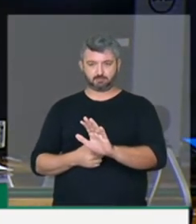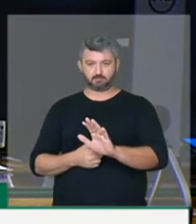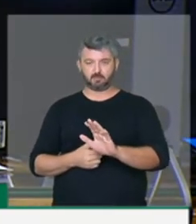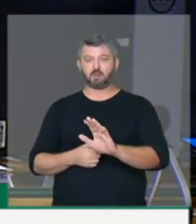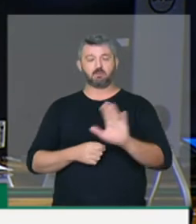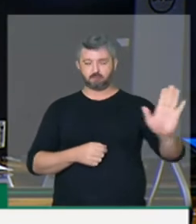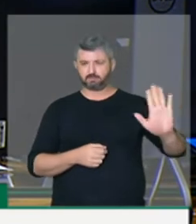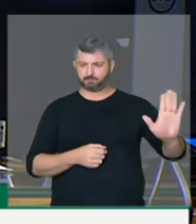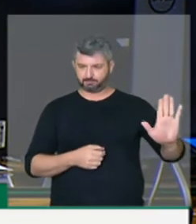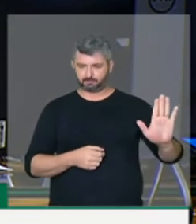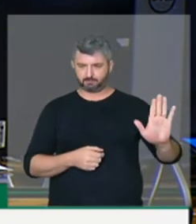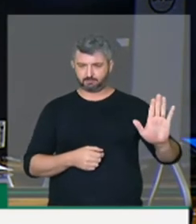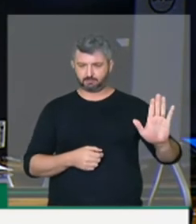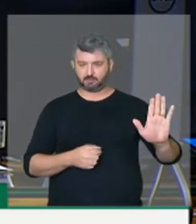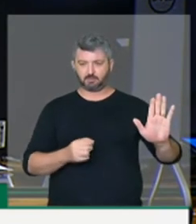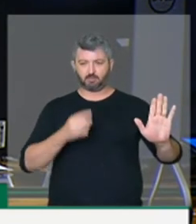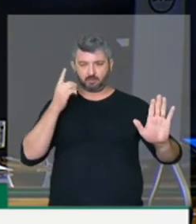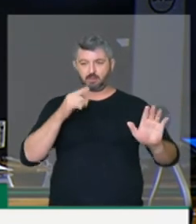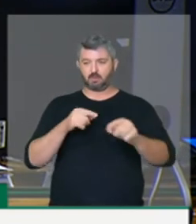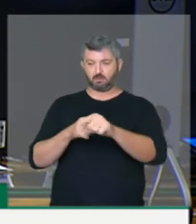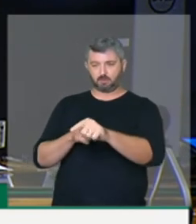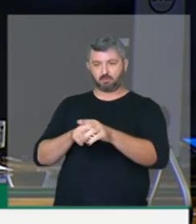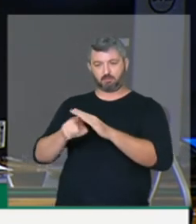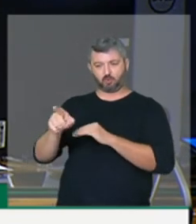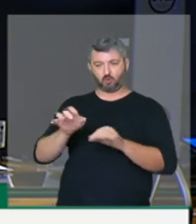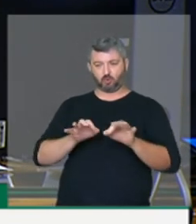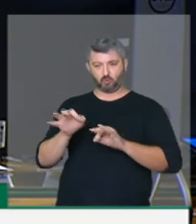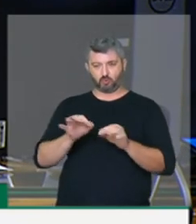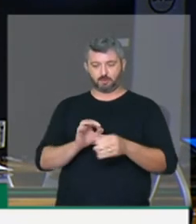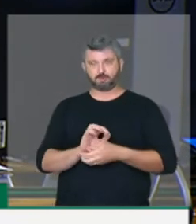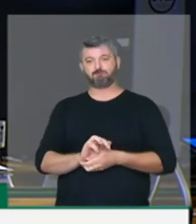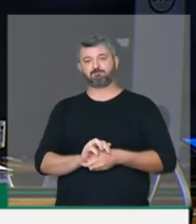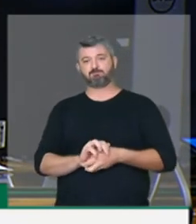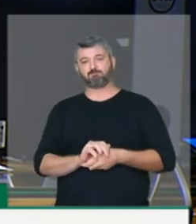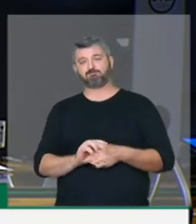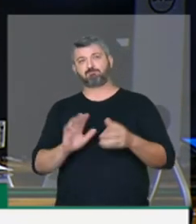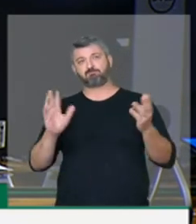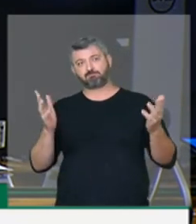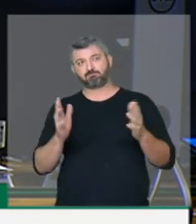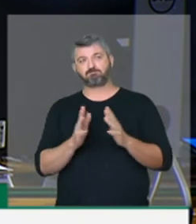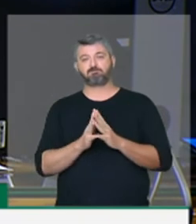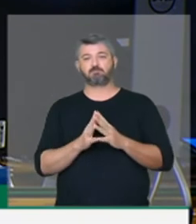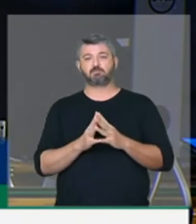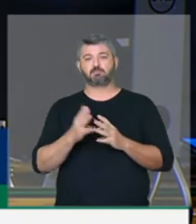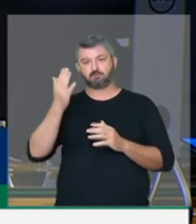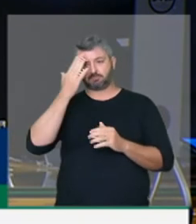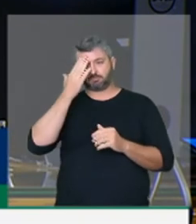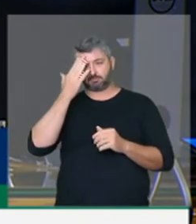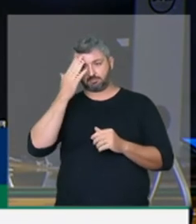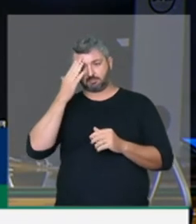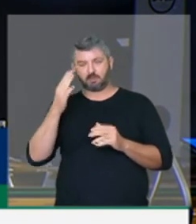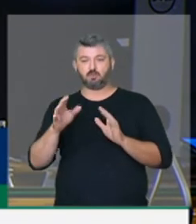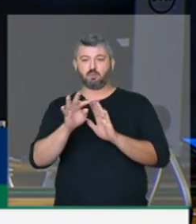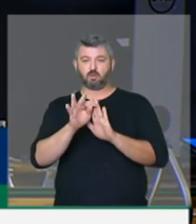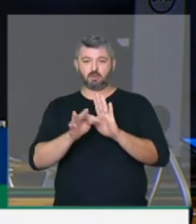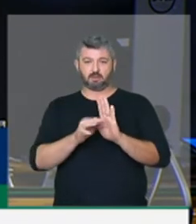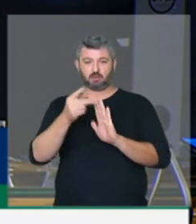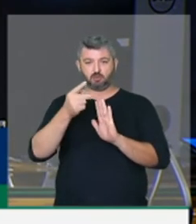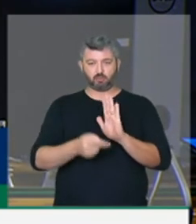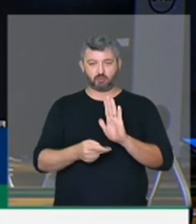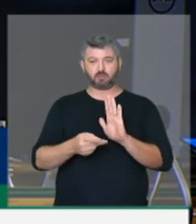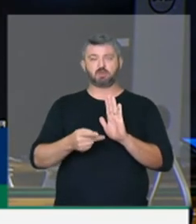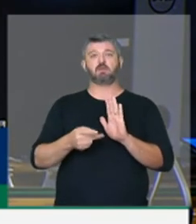só, deputado Hugo. A questão de ordem, Vossa Excelência, muito embora a gente saiba que os textos de projetos têm que